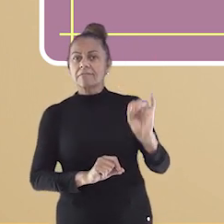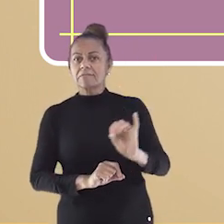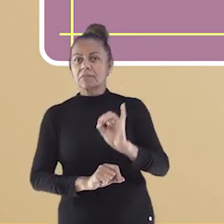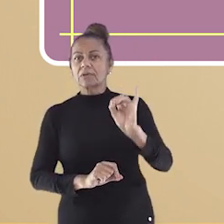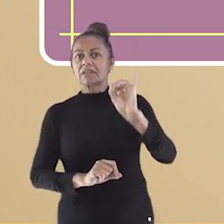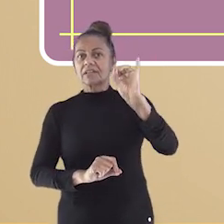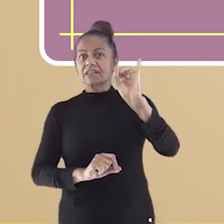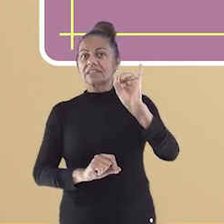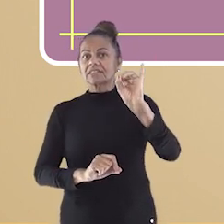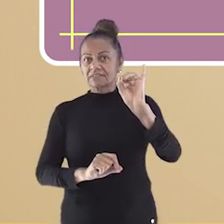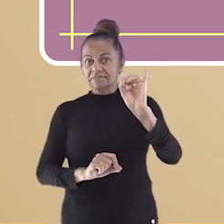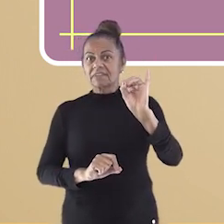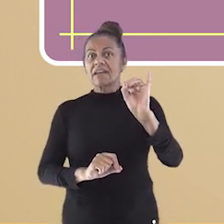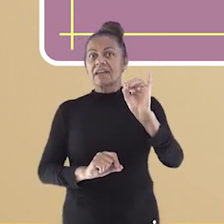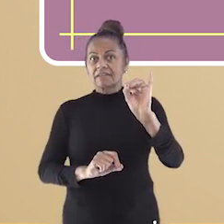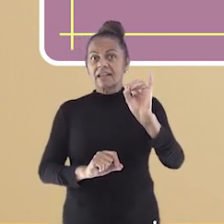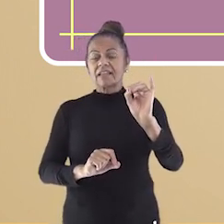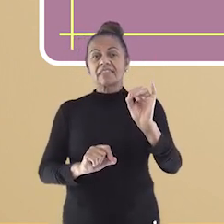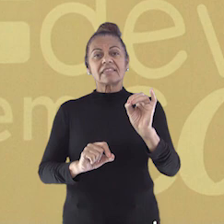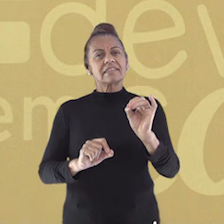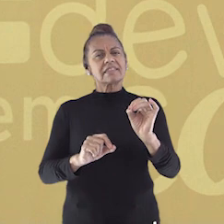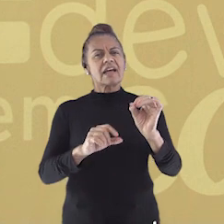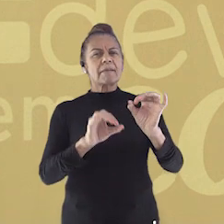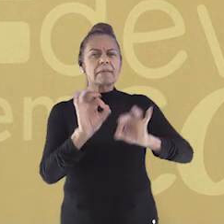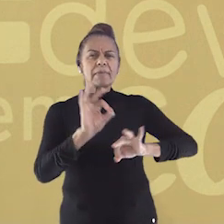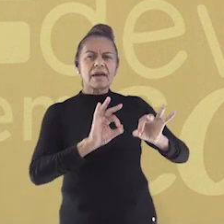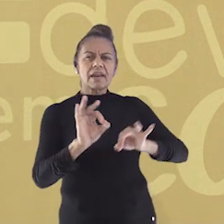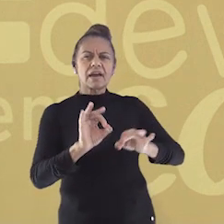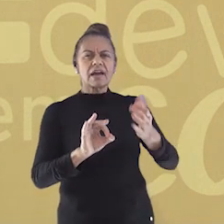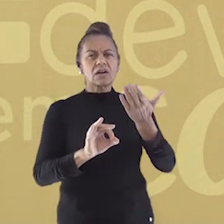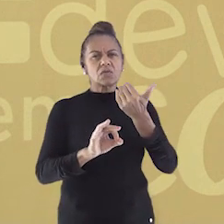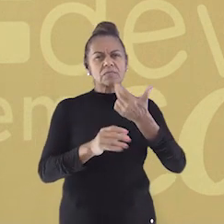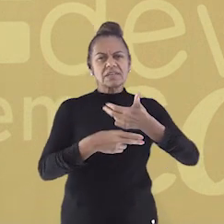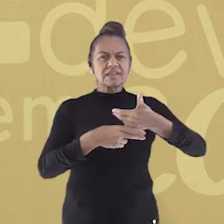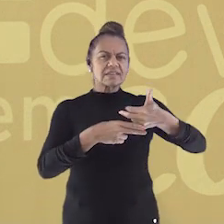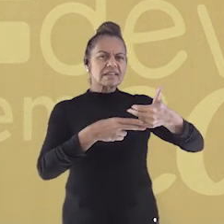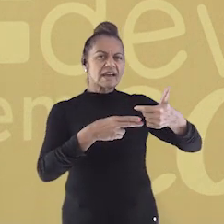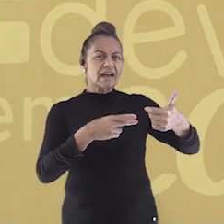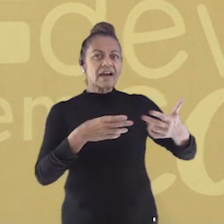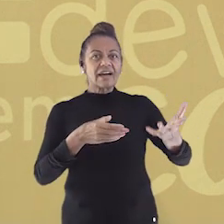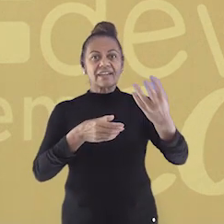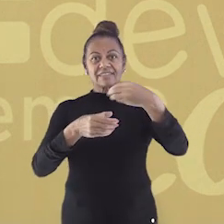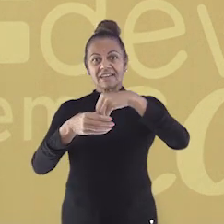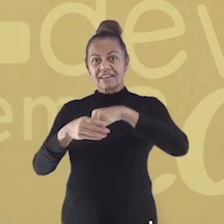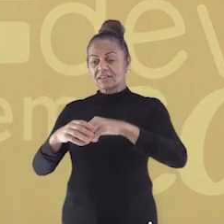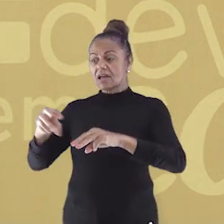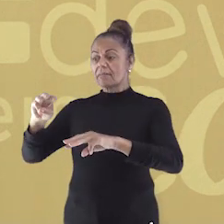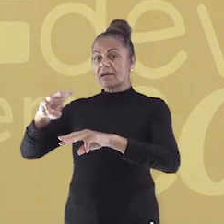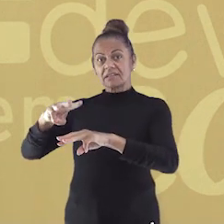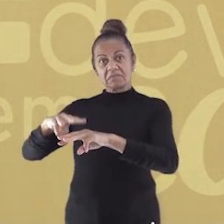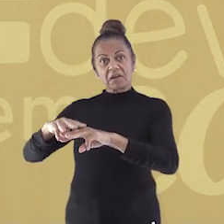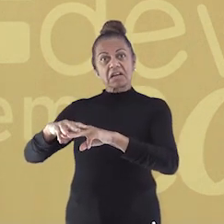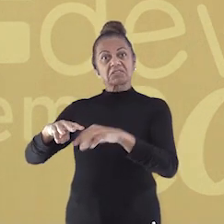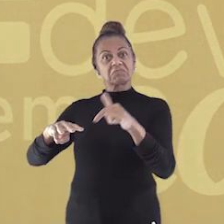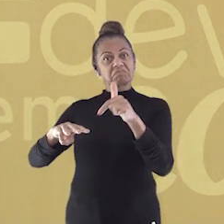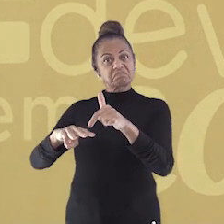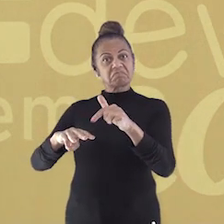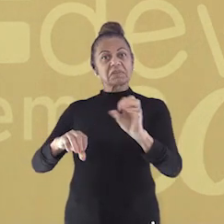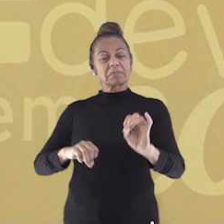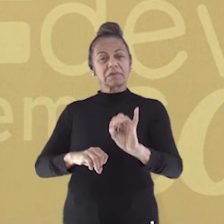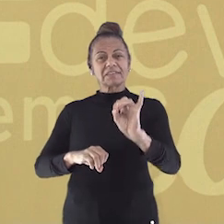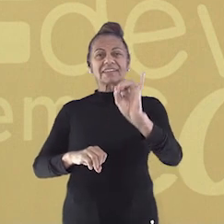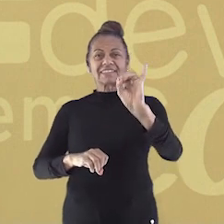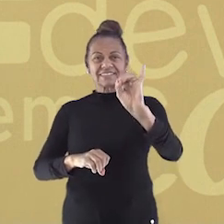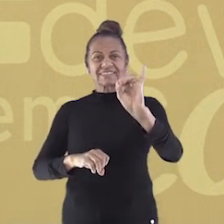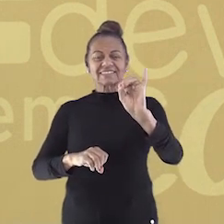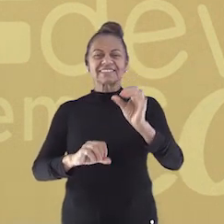da matemática nas receitas culinárias. Registre sua presença nesse nosso encontro de férias. Será muito bom